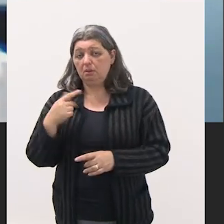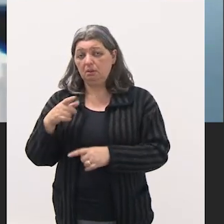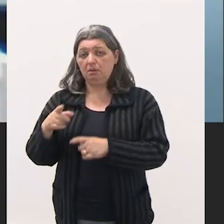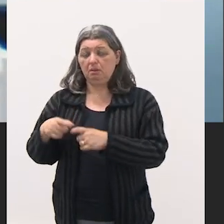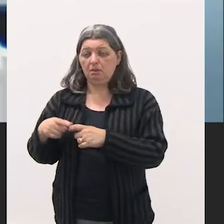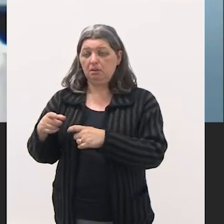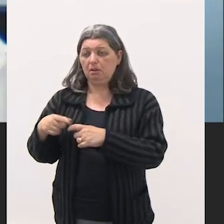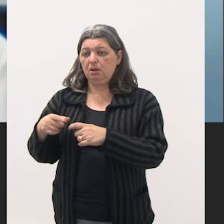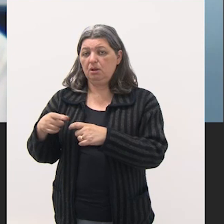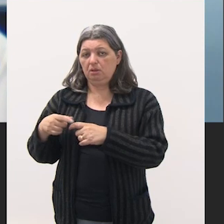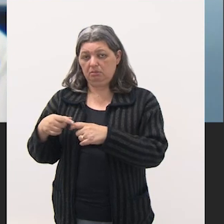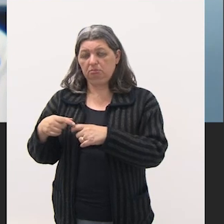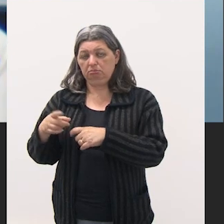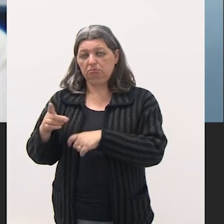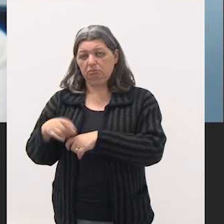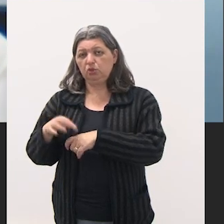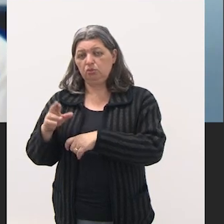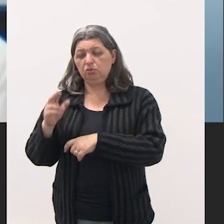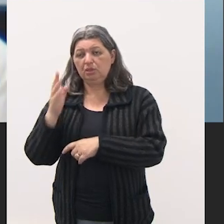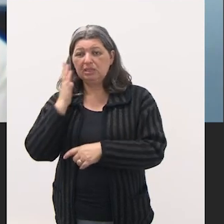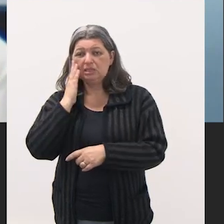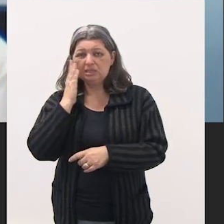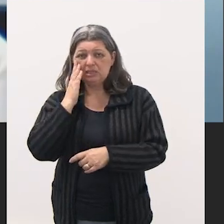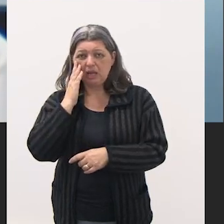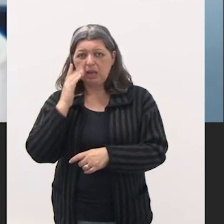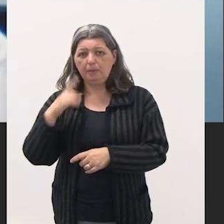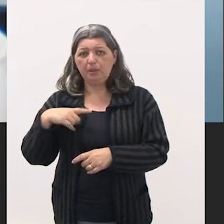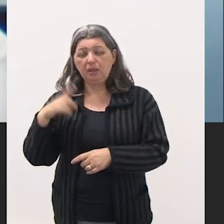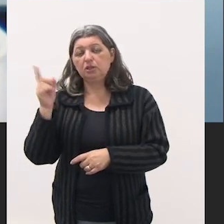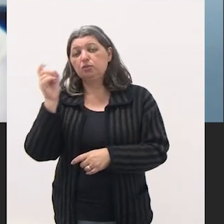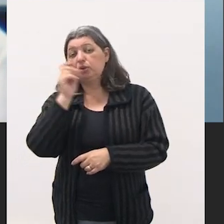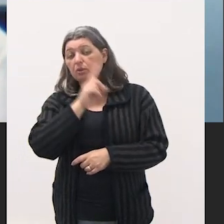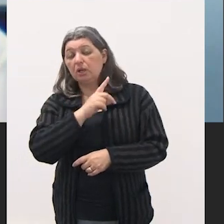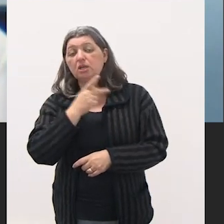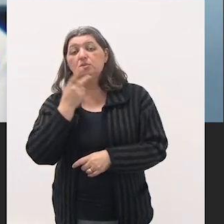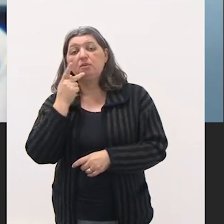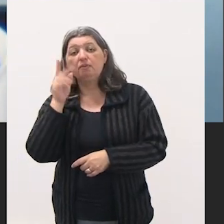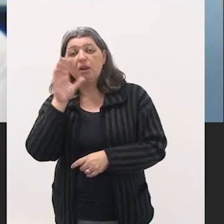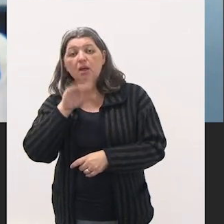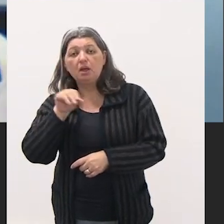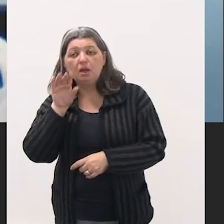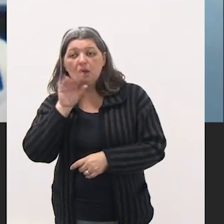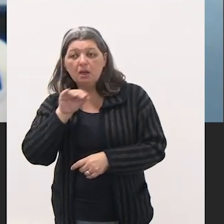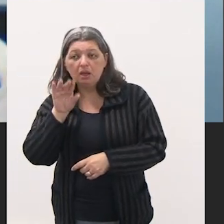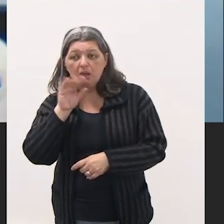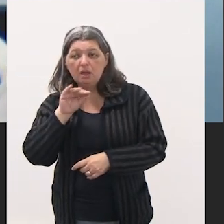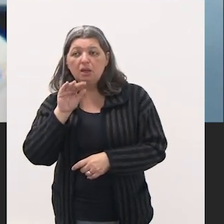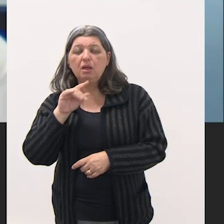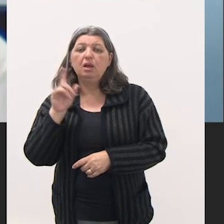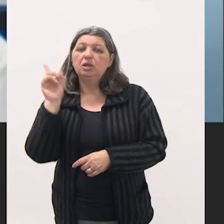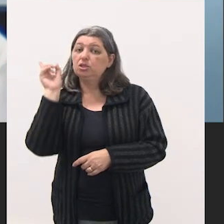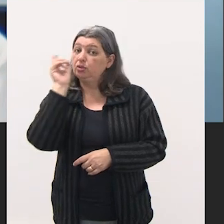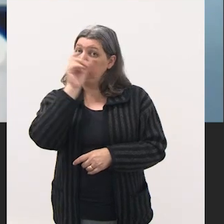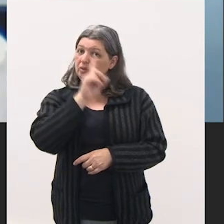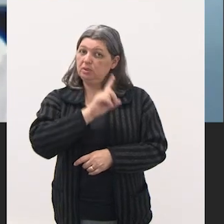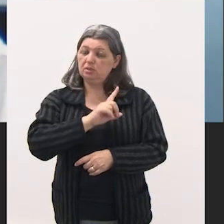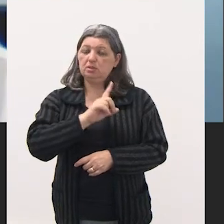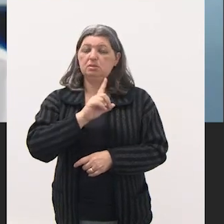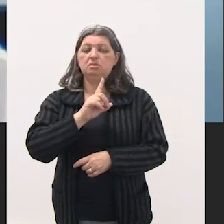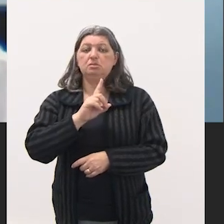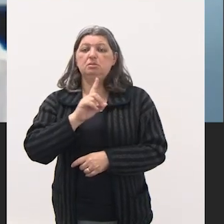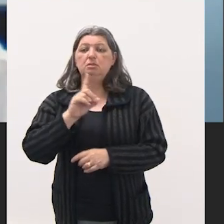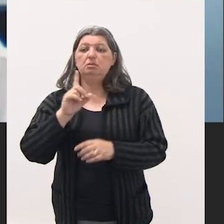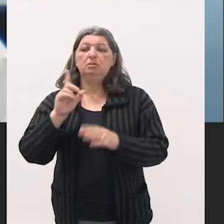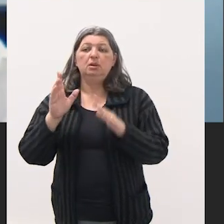senhora sabe que a minha filha ela tem dificuldade para falar, ela é muito difícil para sair de casa, então o que